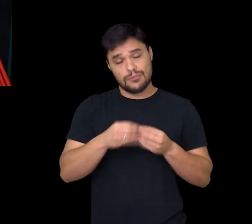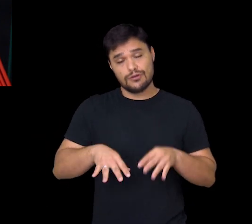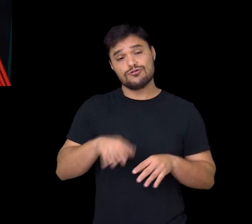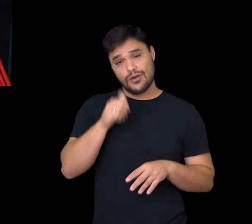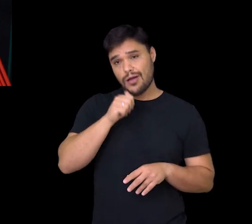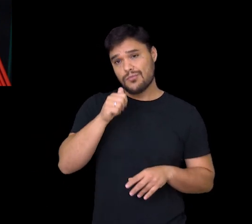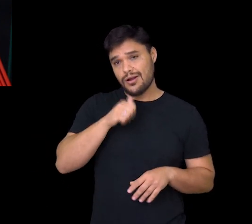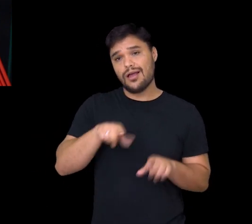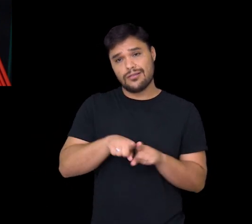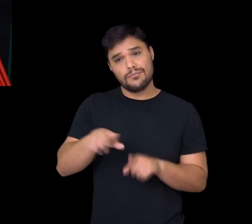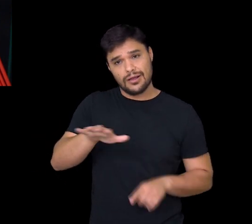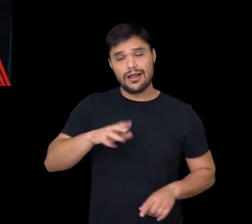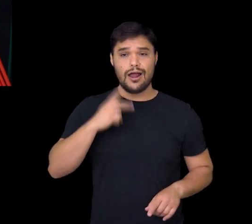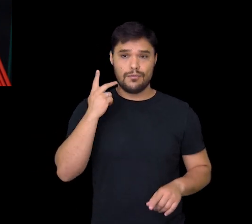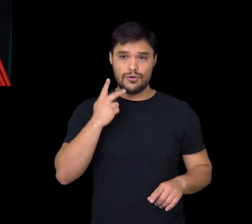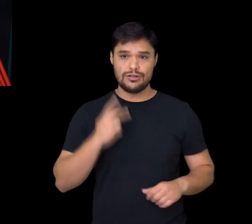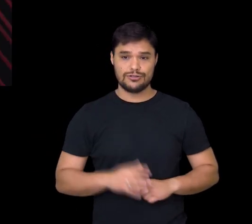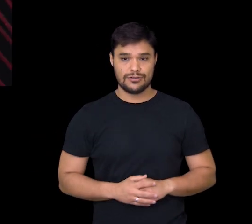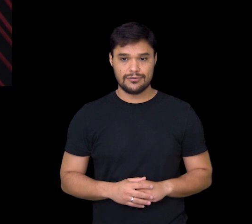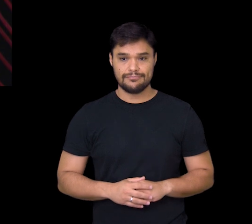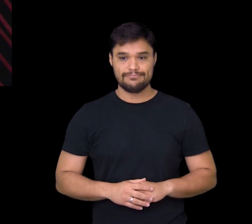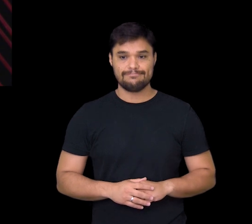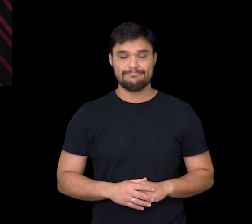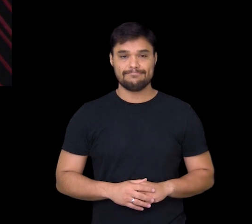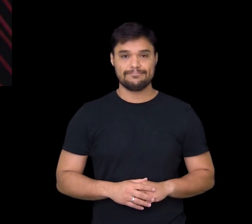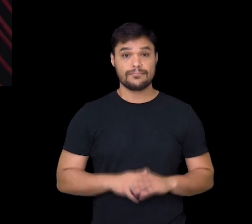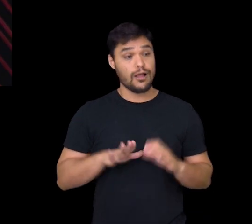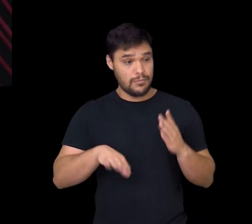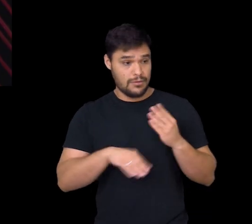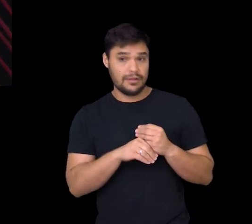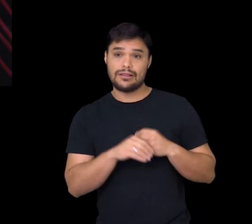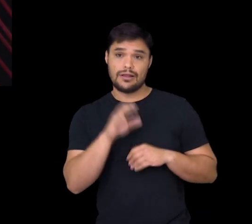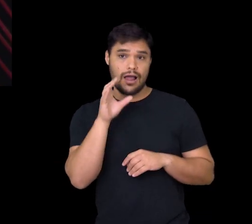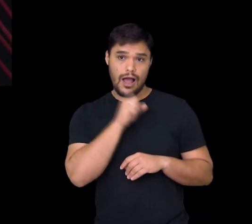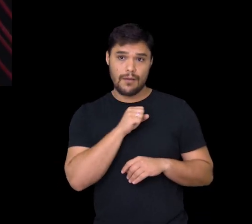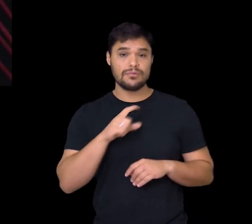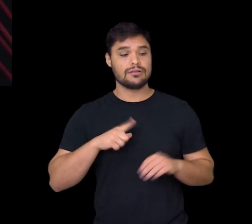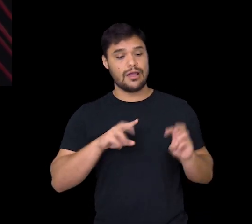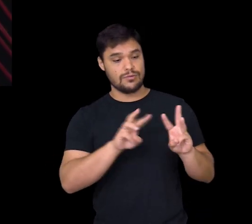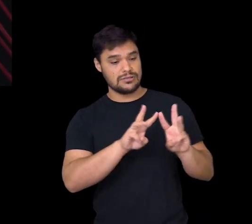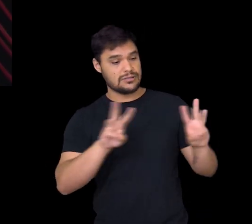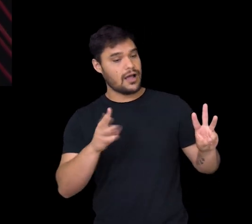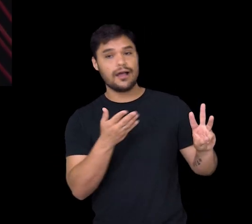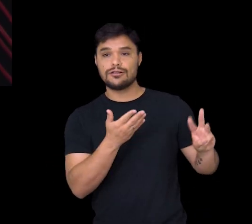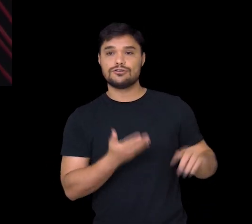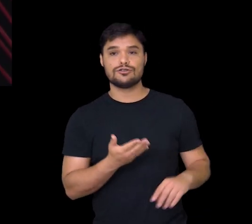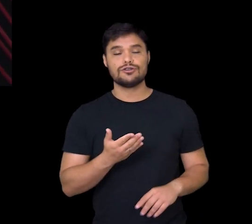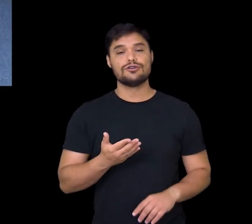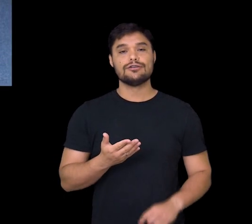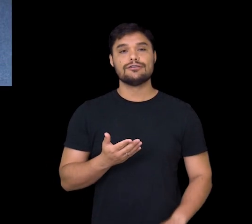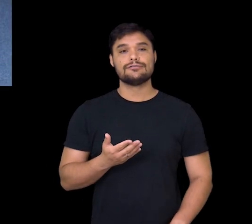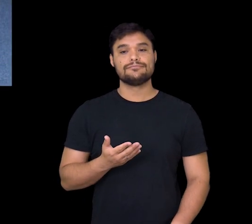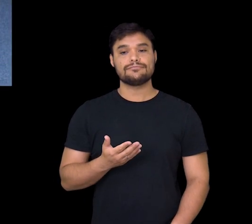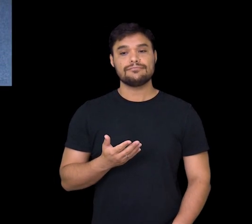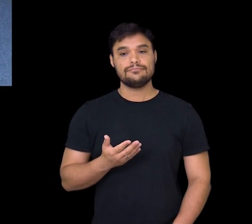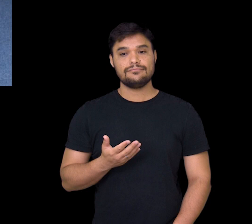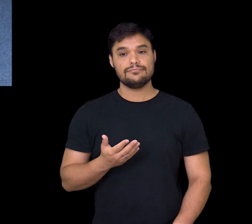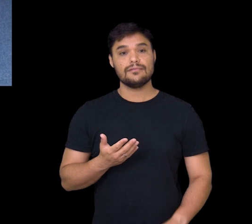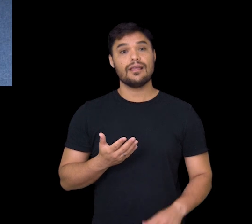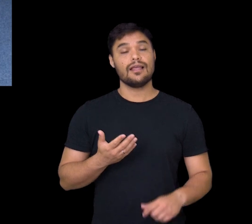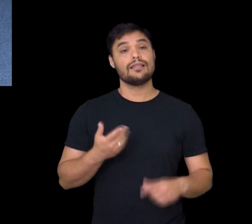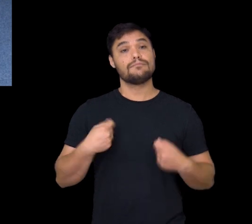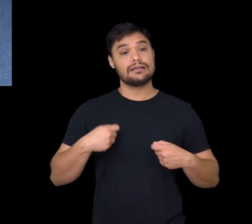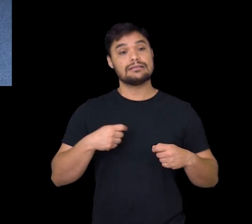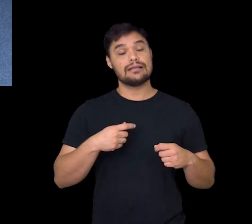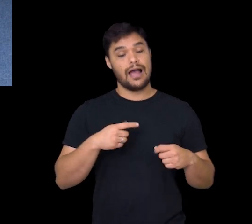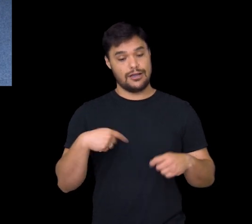a mulher e na área política. Eles caminham em conjunto, né? Complementando rapidamente. Procuradora nós temos Regional um site, como a deputada falou, de cima para baixo, a